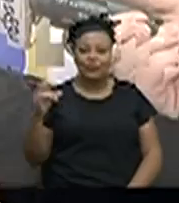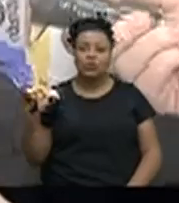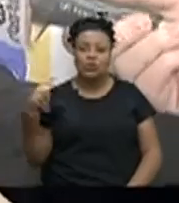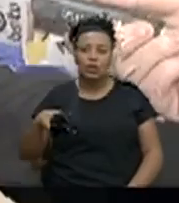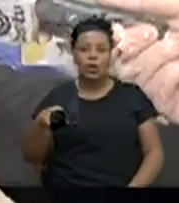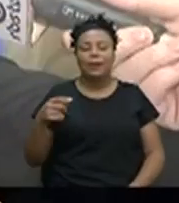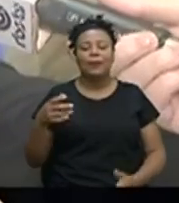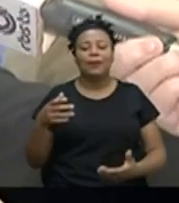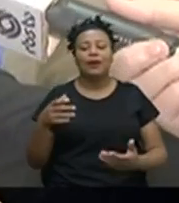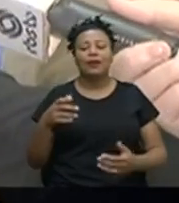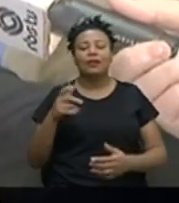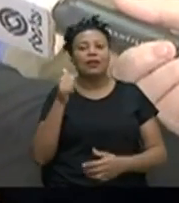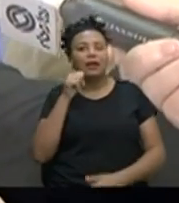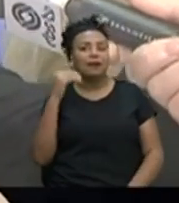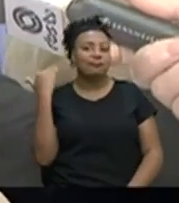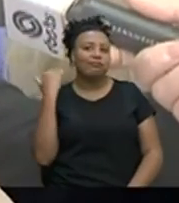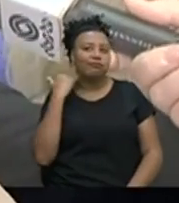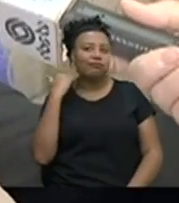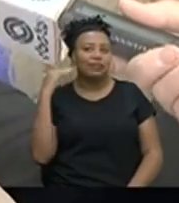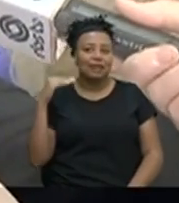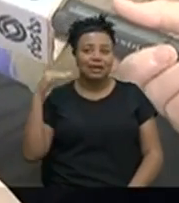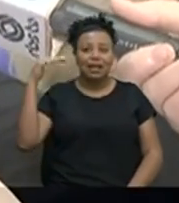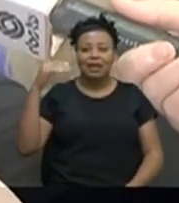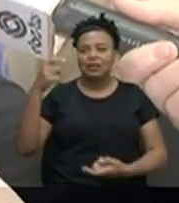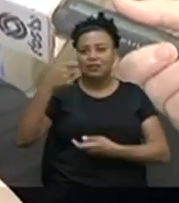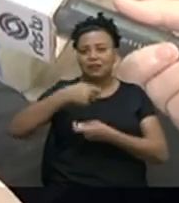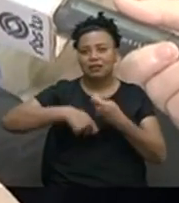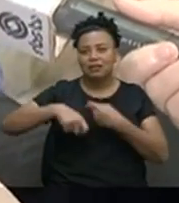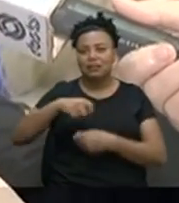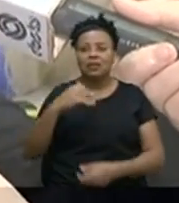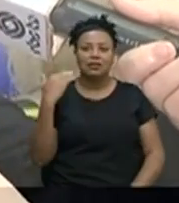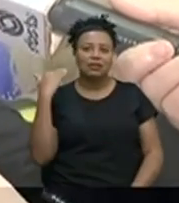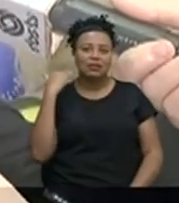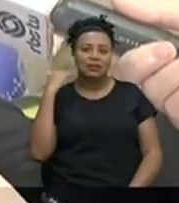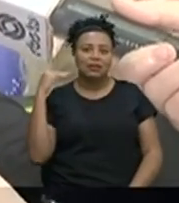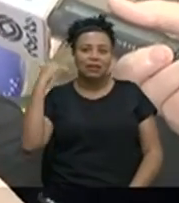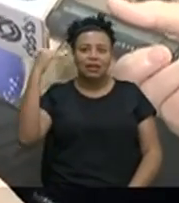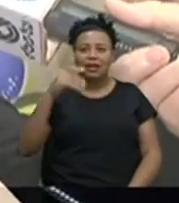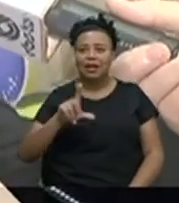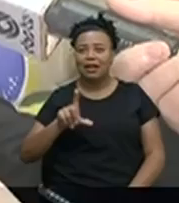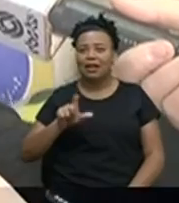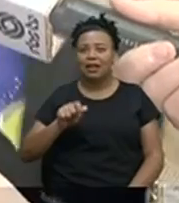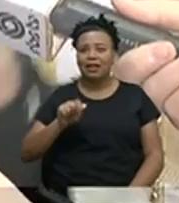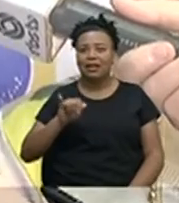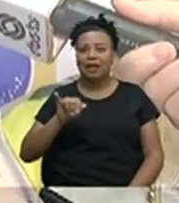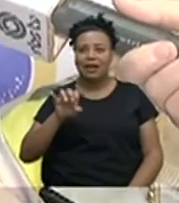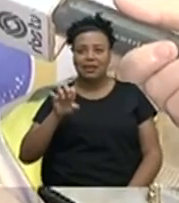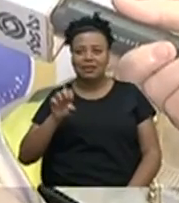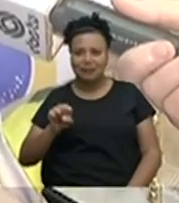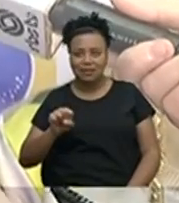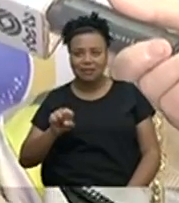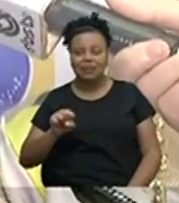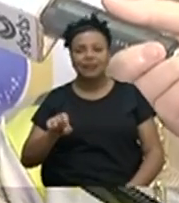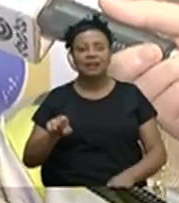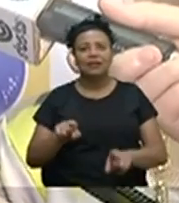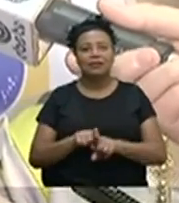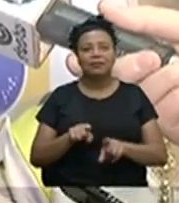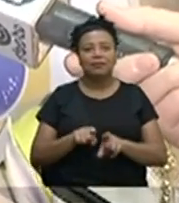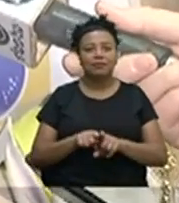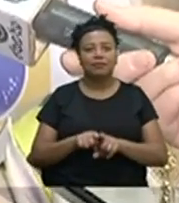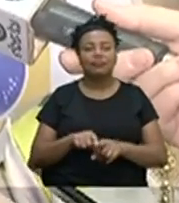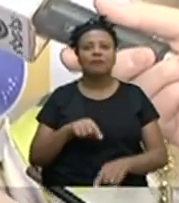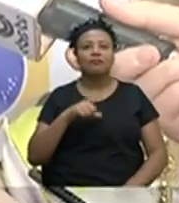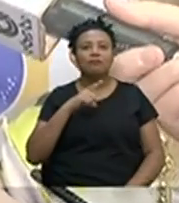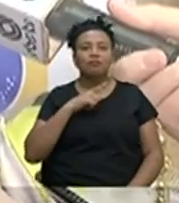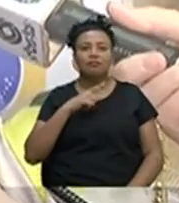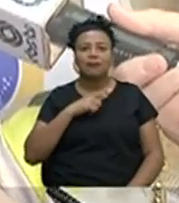aqui a desembargadora da administração, desembargadora Laís Helena Jäger Nicotti.